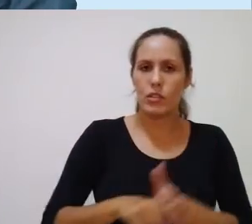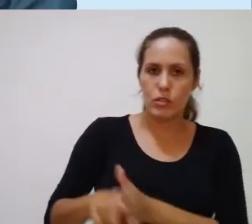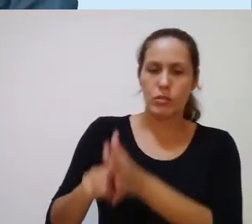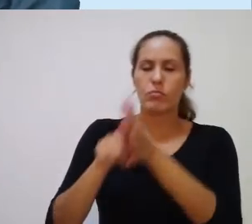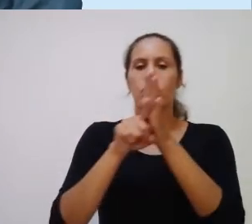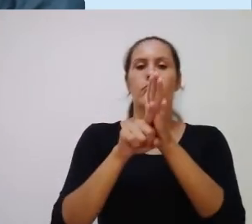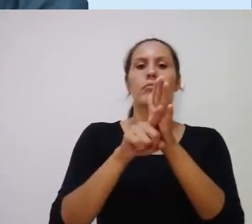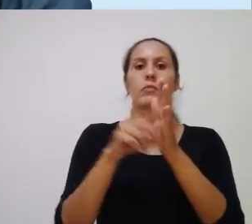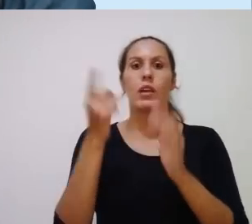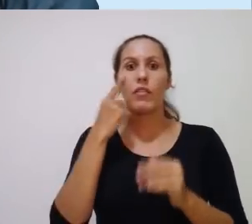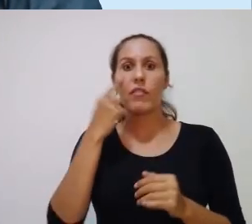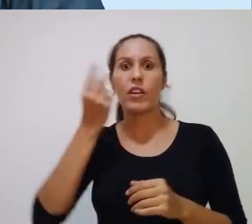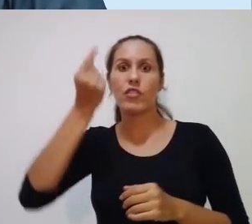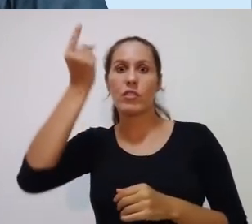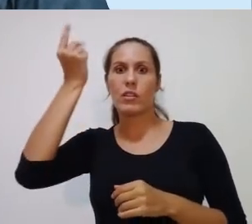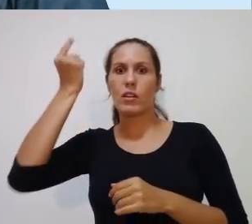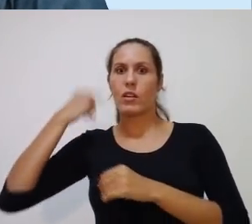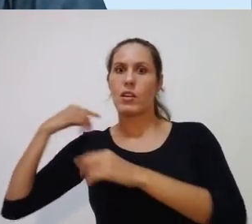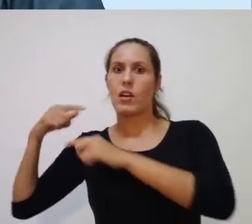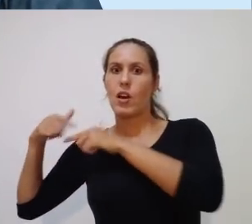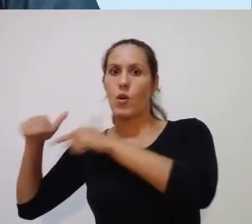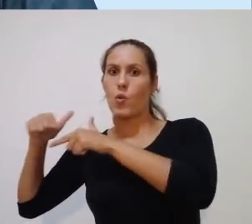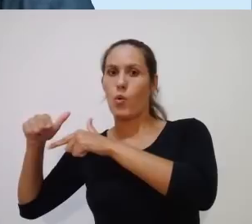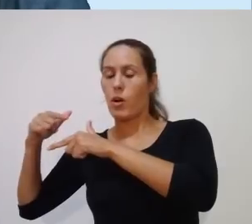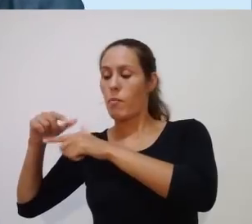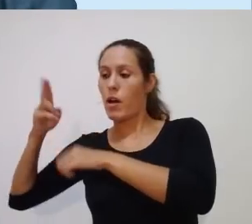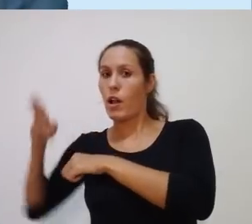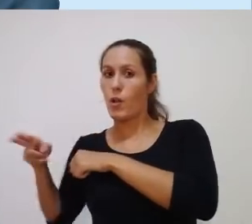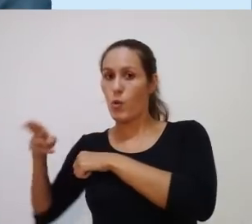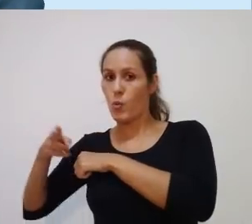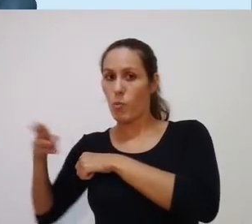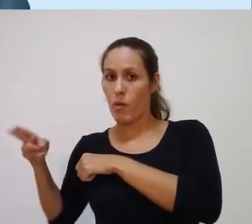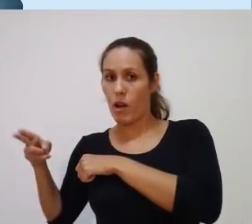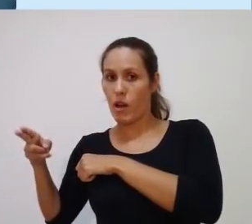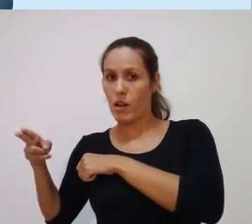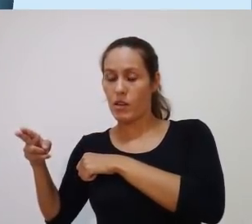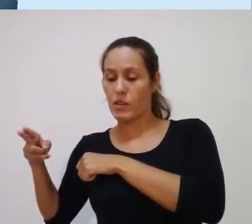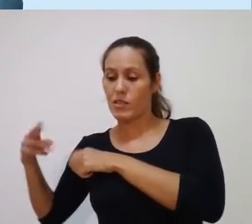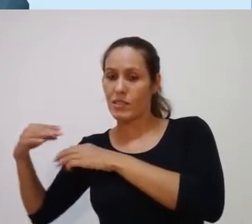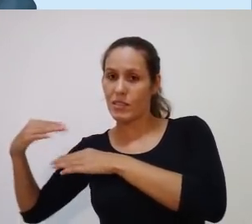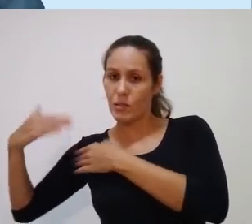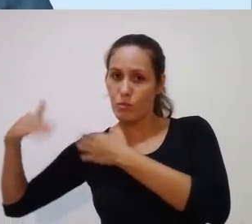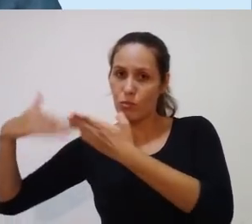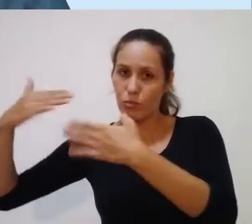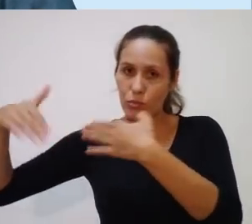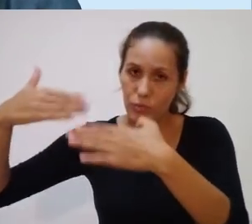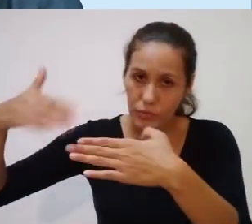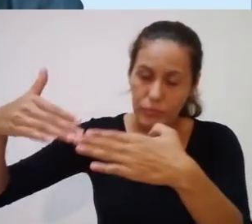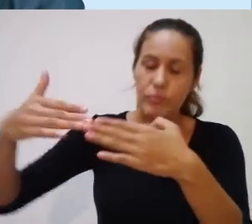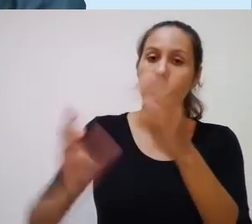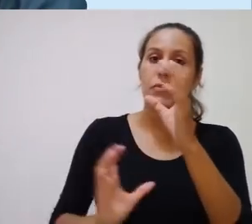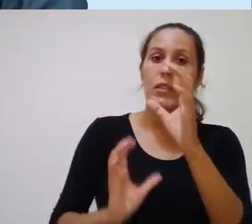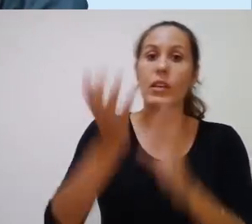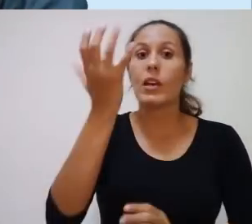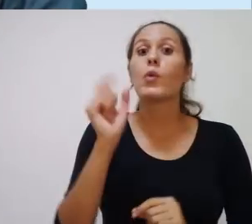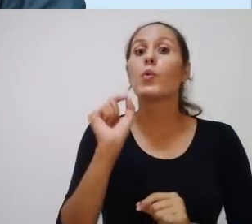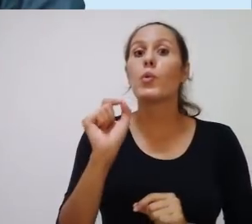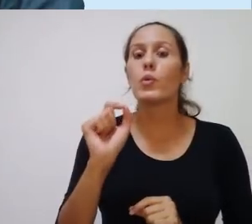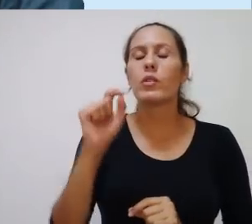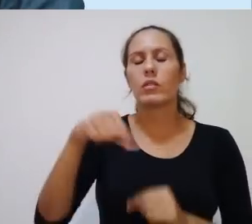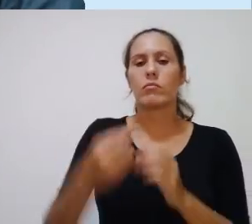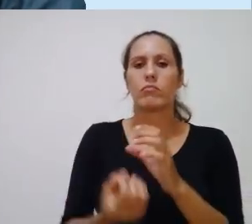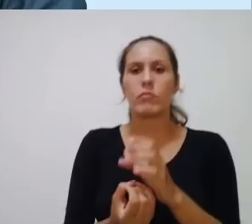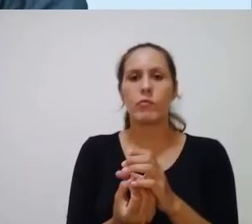70, sim, resulta na interferência em um professor, sim, que hoje está na Universidade Federal de Pernambuco, que é o professor Antônio Carlos Miranda, que fez